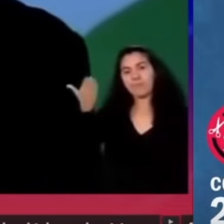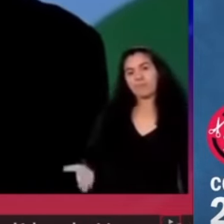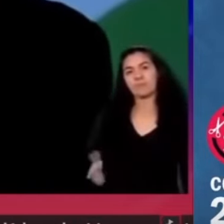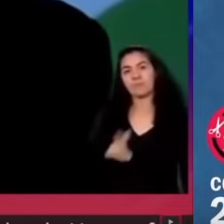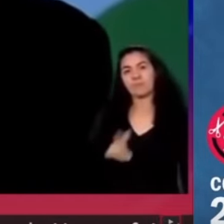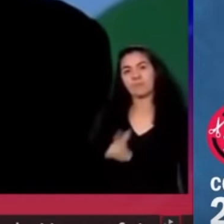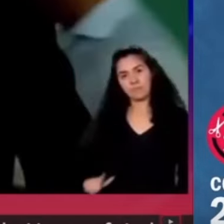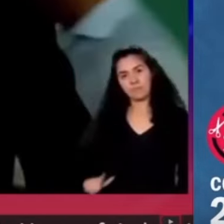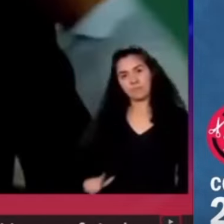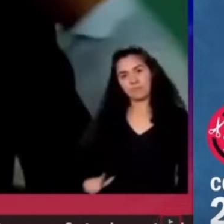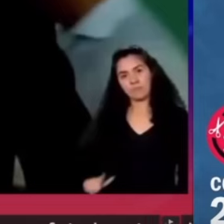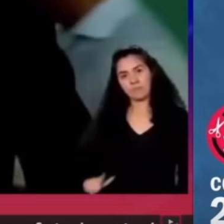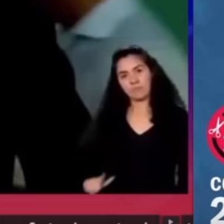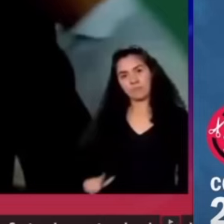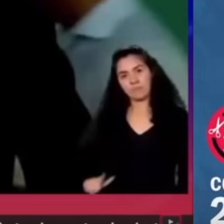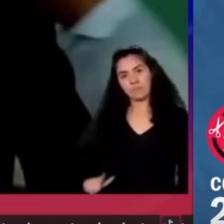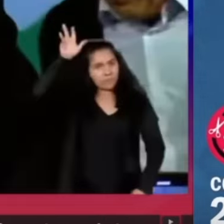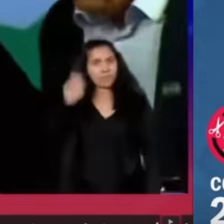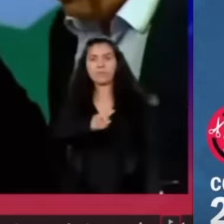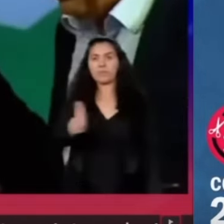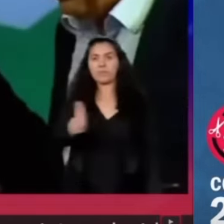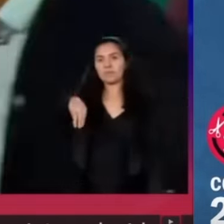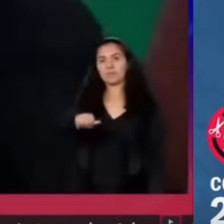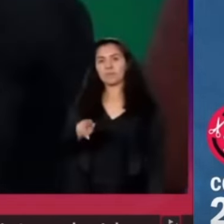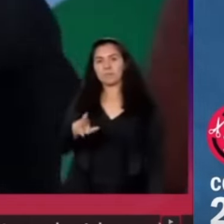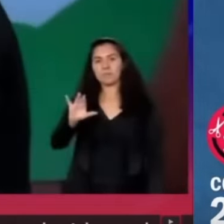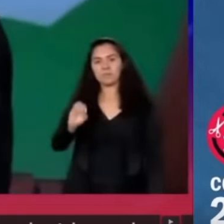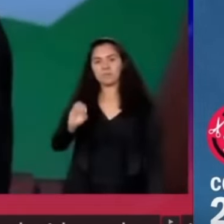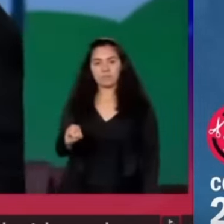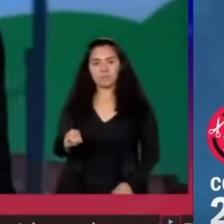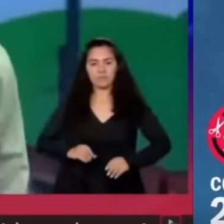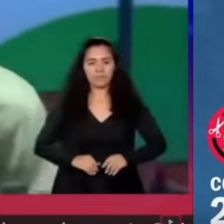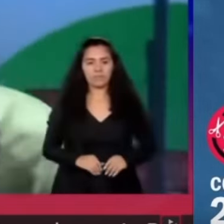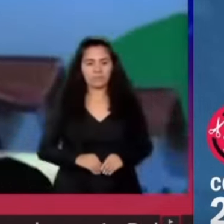do estado do Mato Grosso, Mauro Mendes.